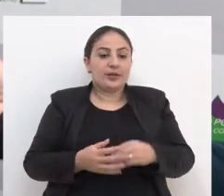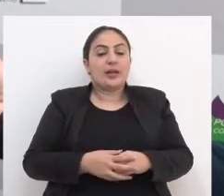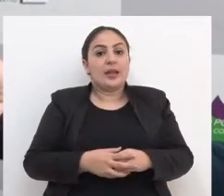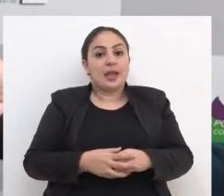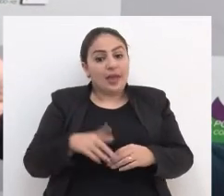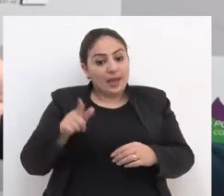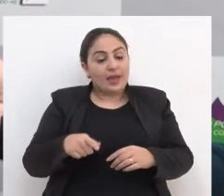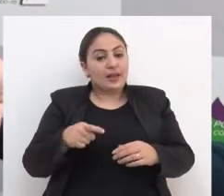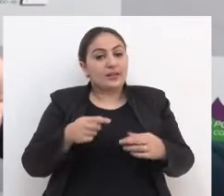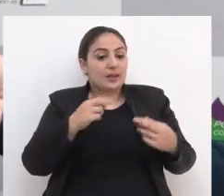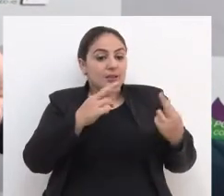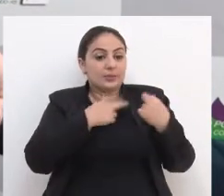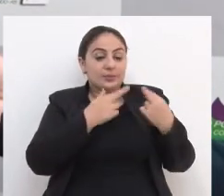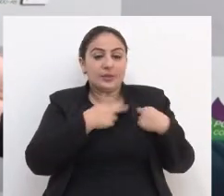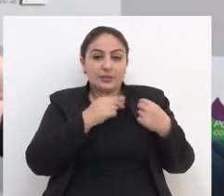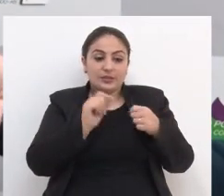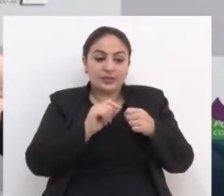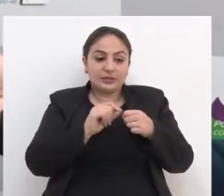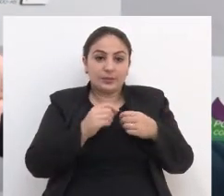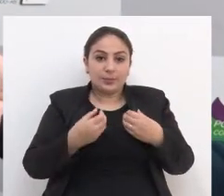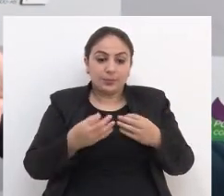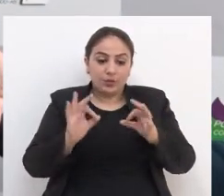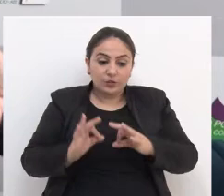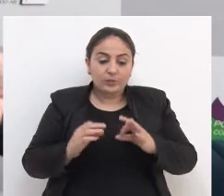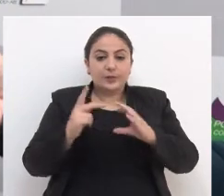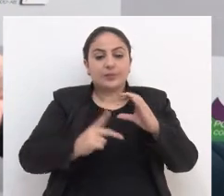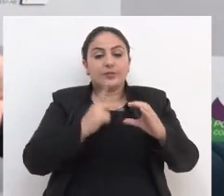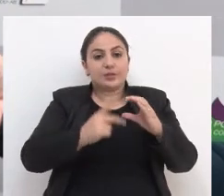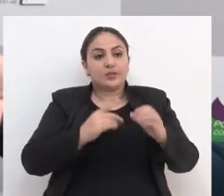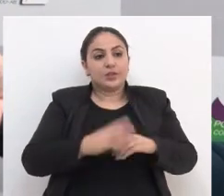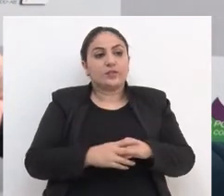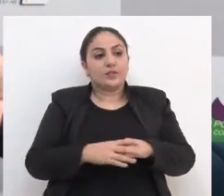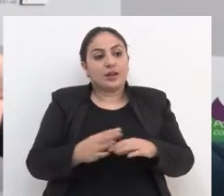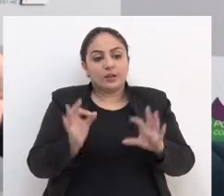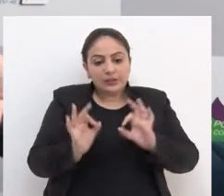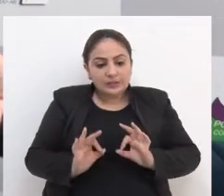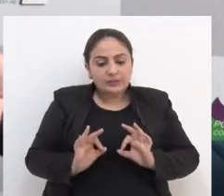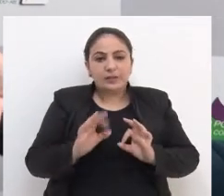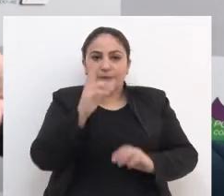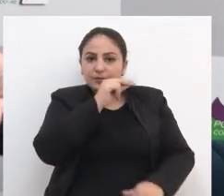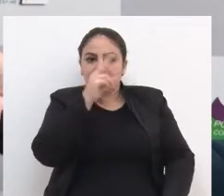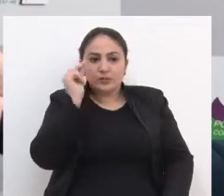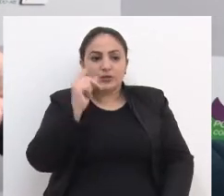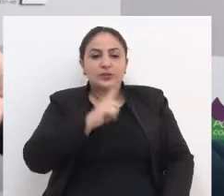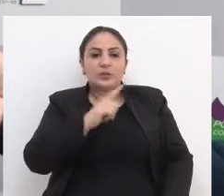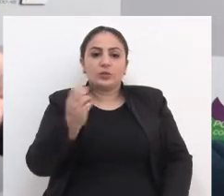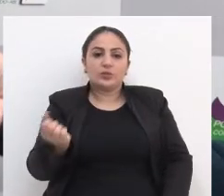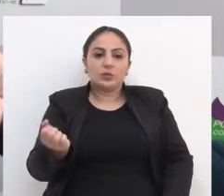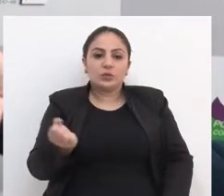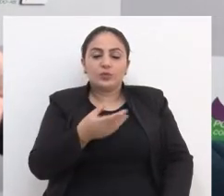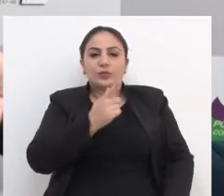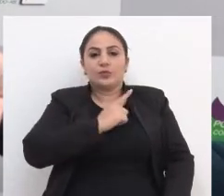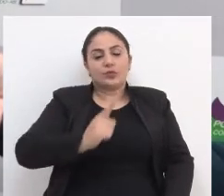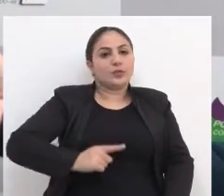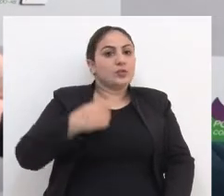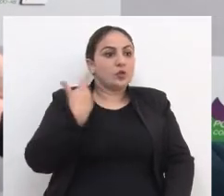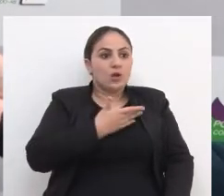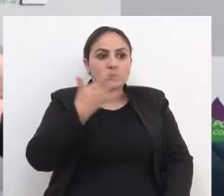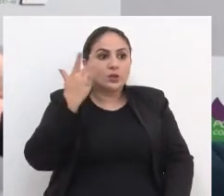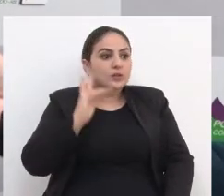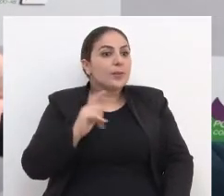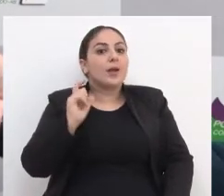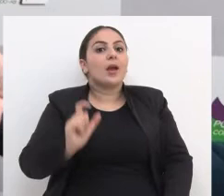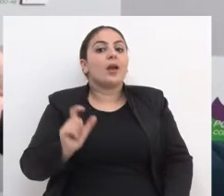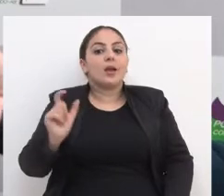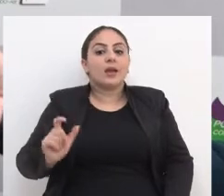alguns projetos para a Câmara que vai ajeitar a prefeitura, organizar algumas situações na prefeitura para um próximo governo que a gente ainda nem sabe quem vai ser o prefeito. Então o